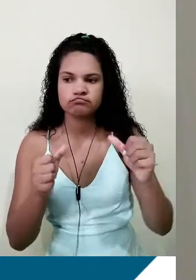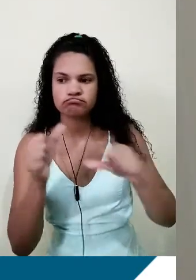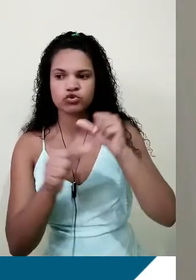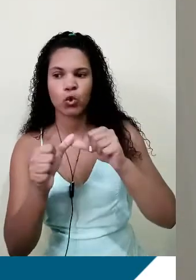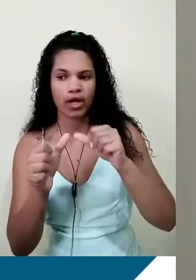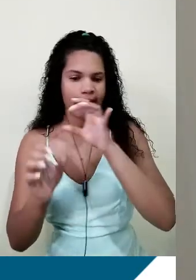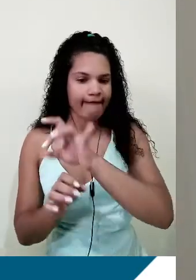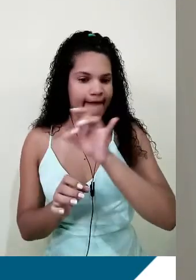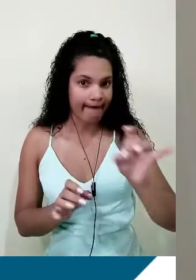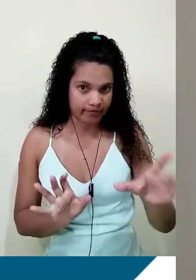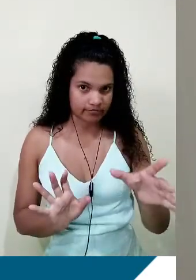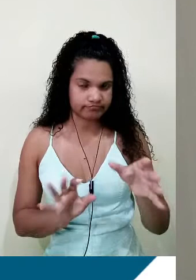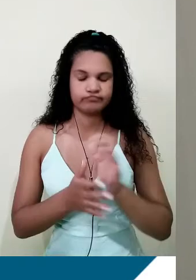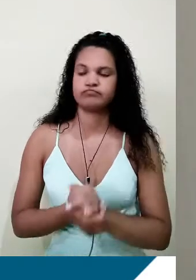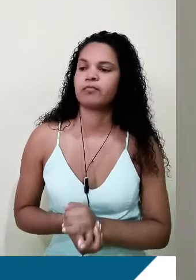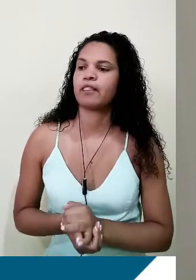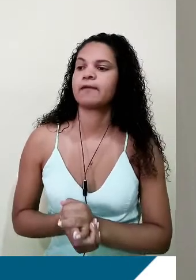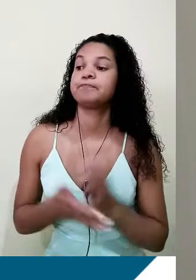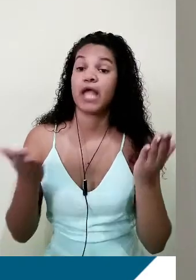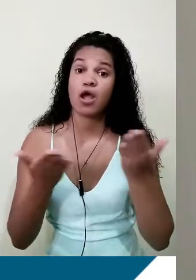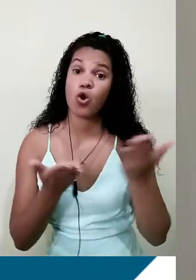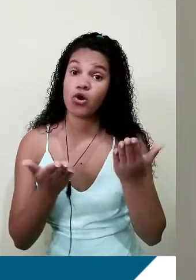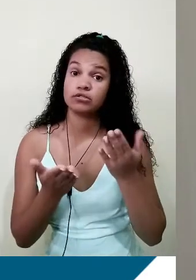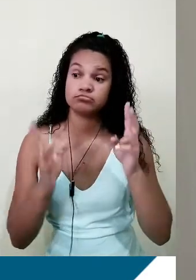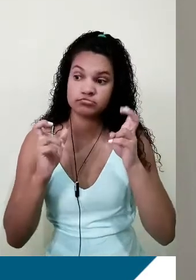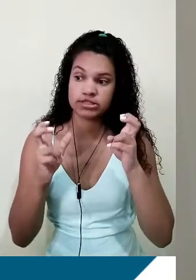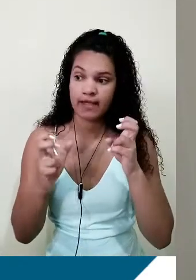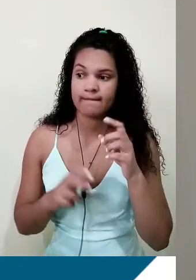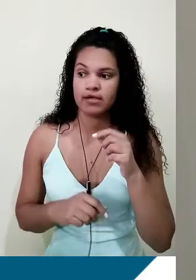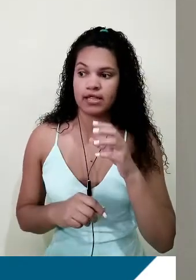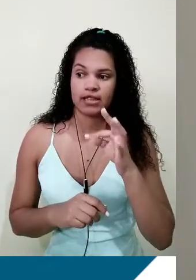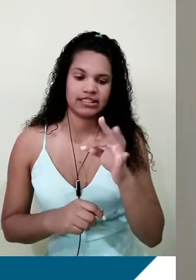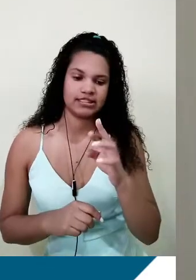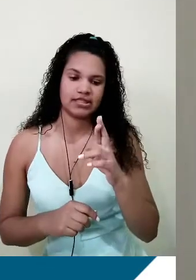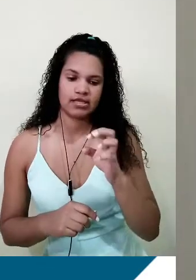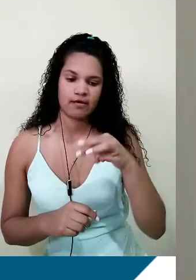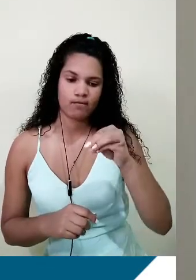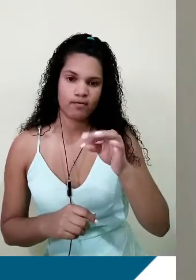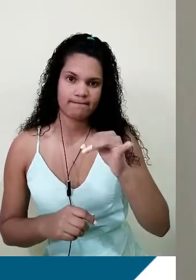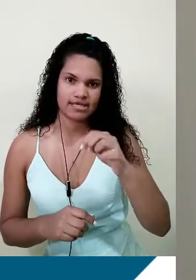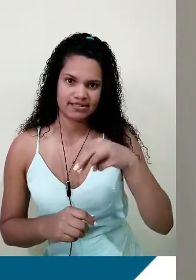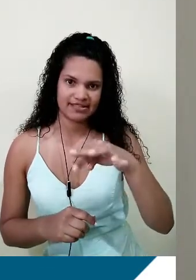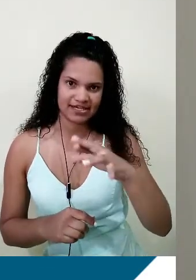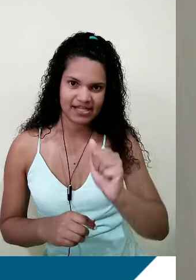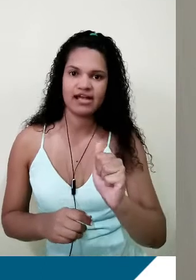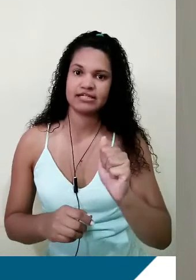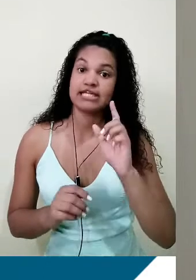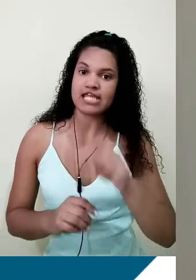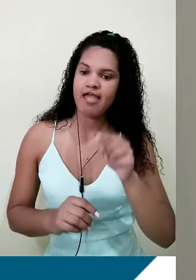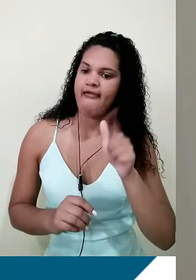Então, falando um pouquinho sobre a termometria, que é a parte da física térmica